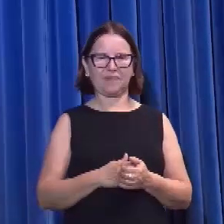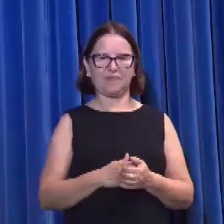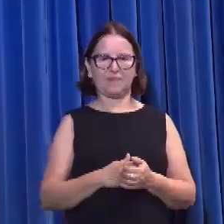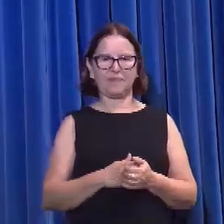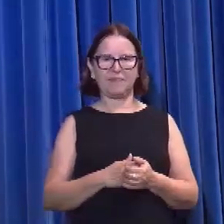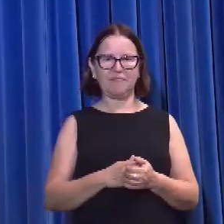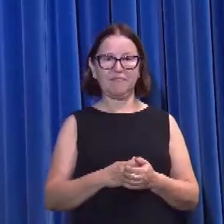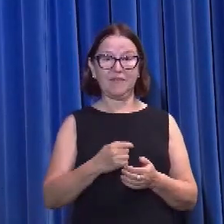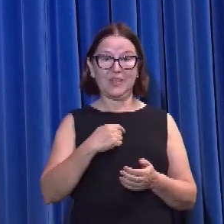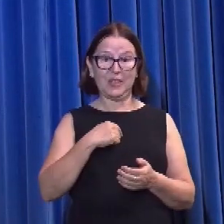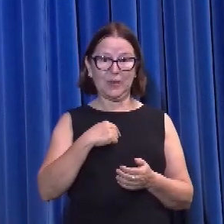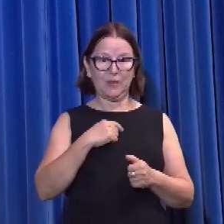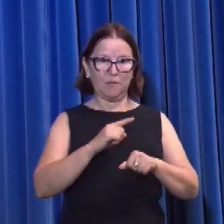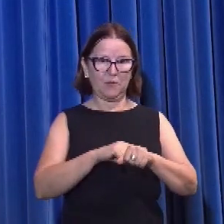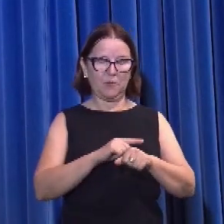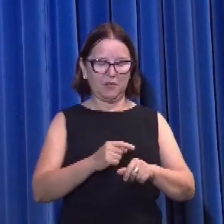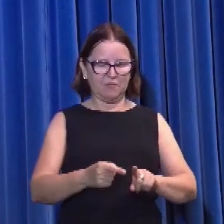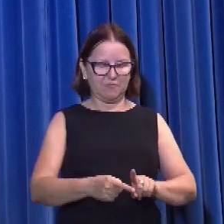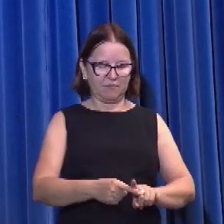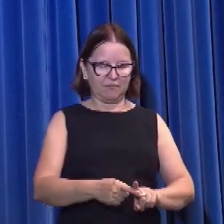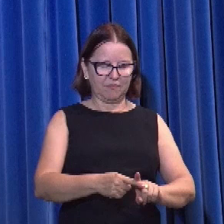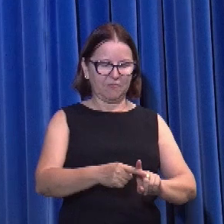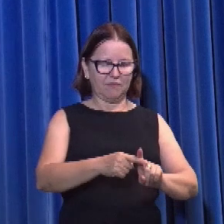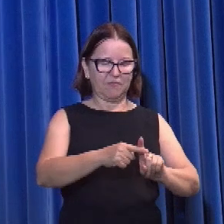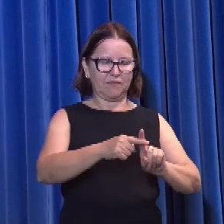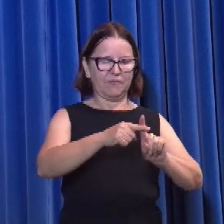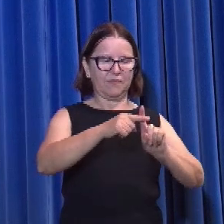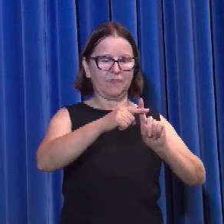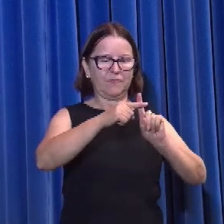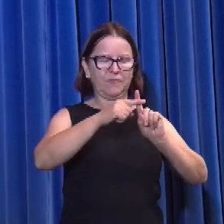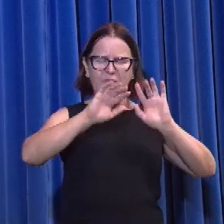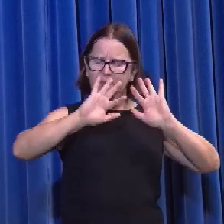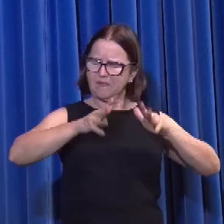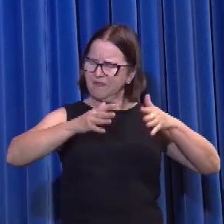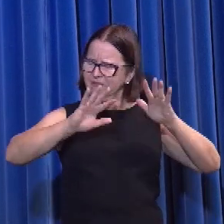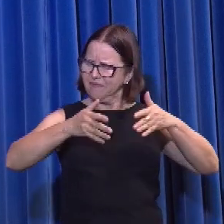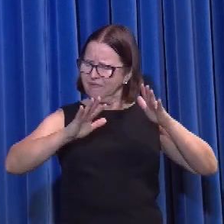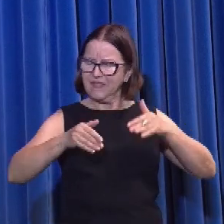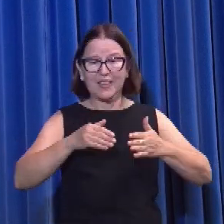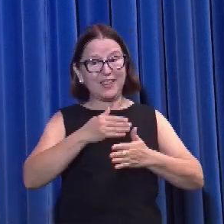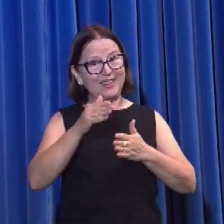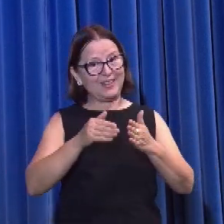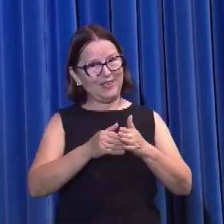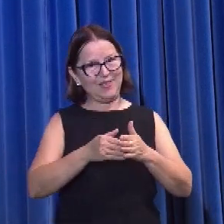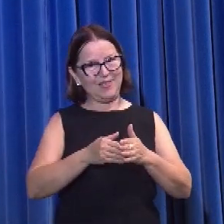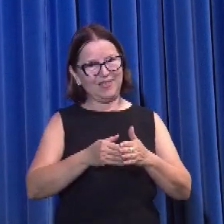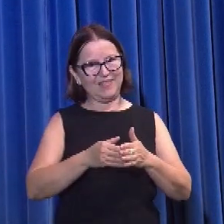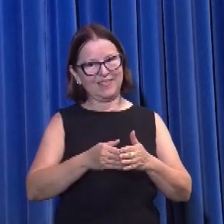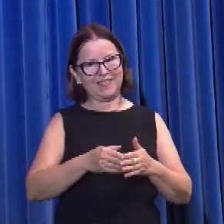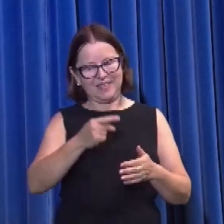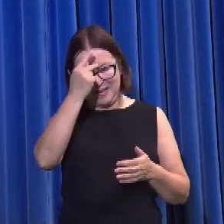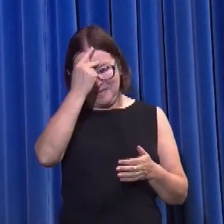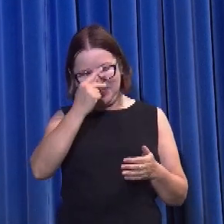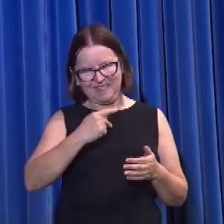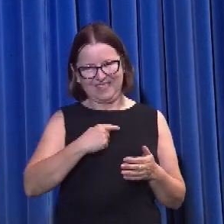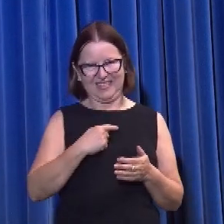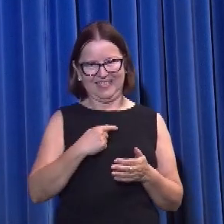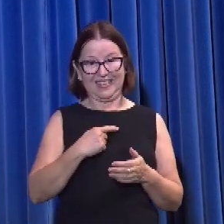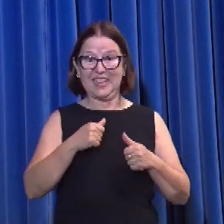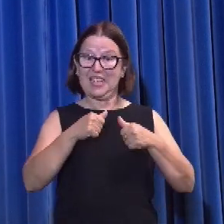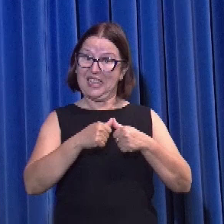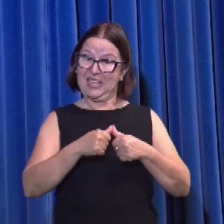E eu, quando for levantado da terra, atrairei todos a mim mesmo.